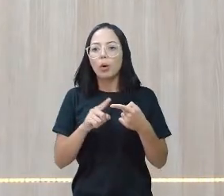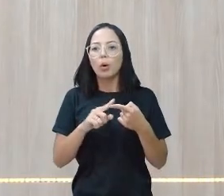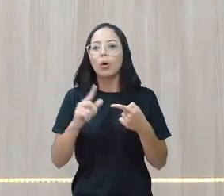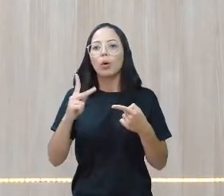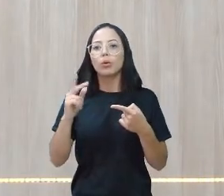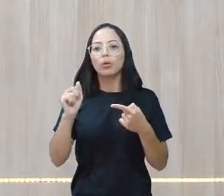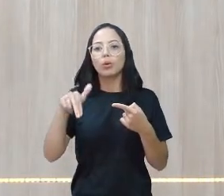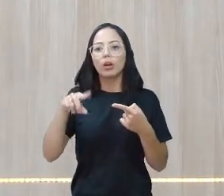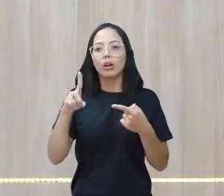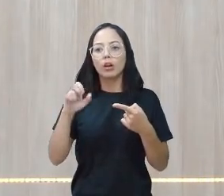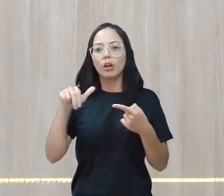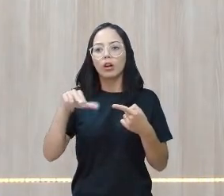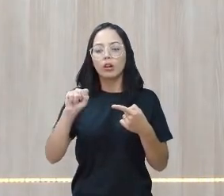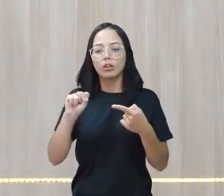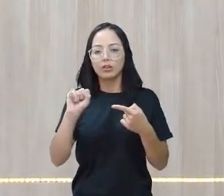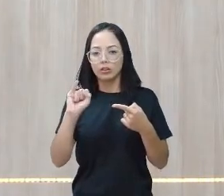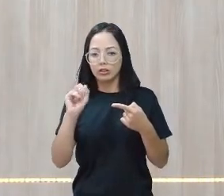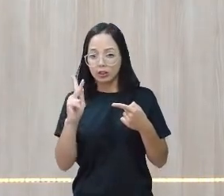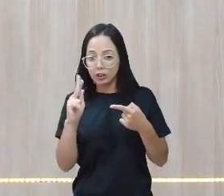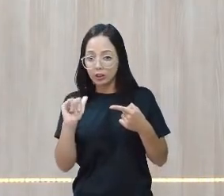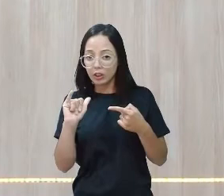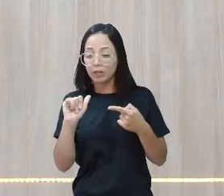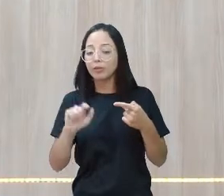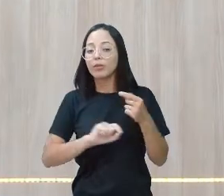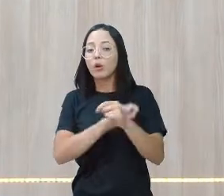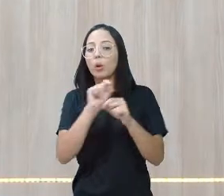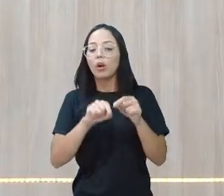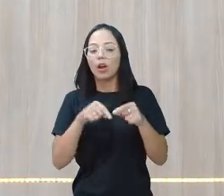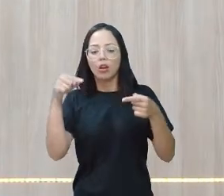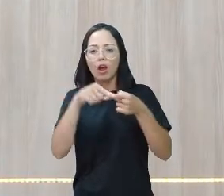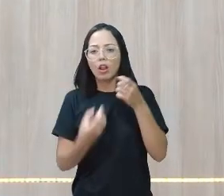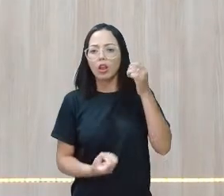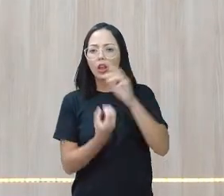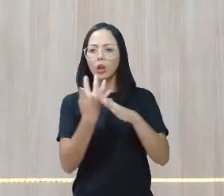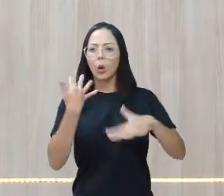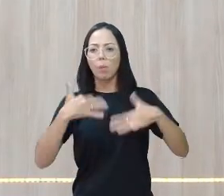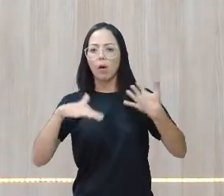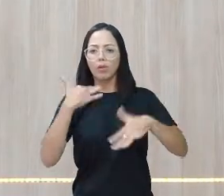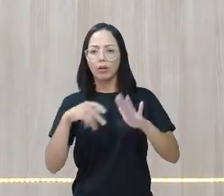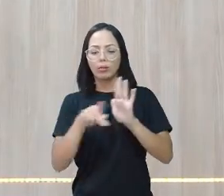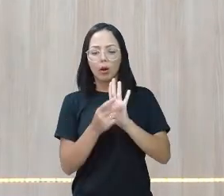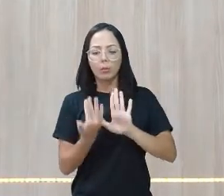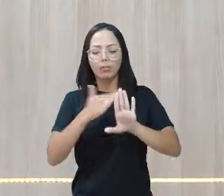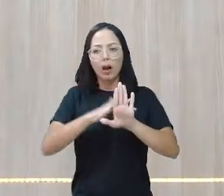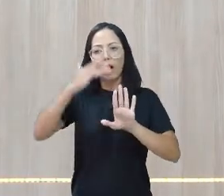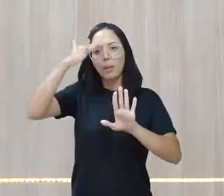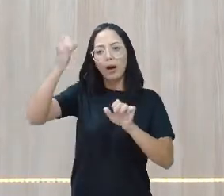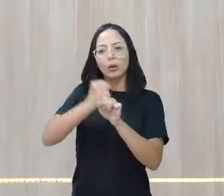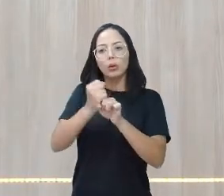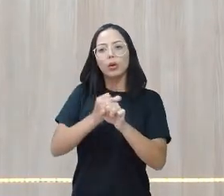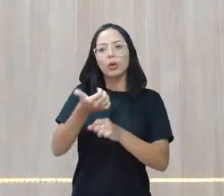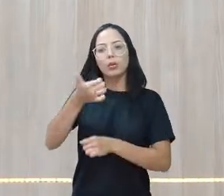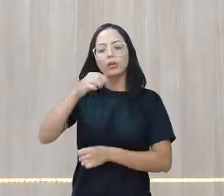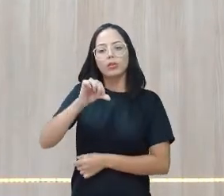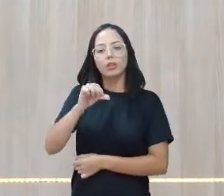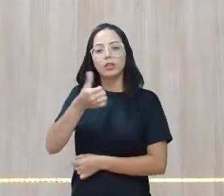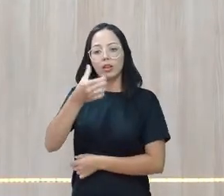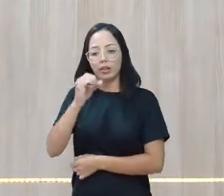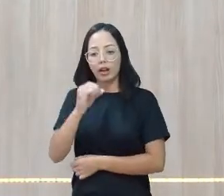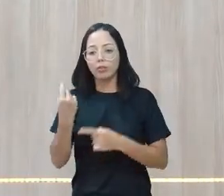foi o artista que criou o movimento abstracionista em 1910.